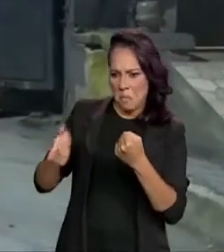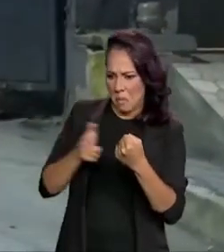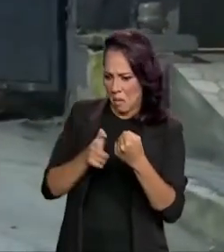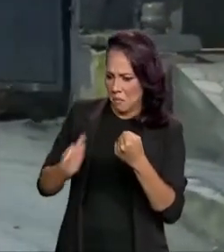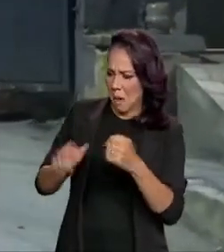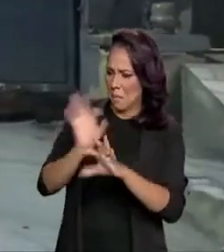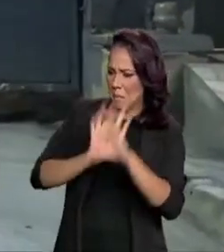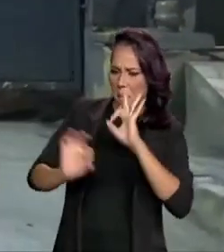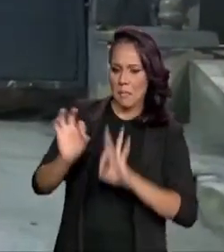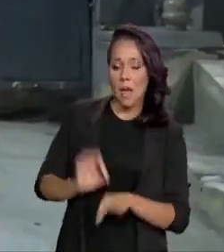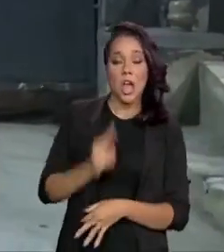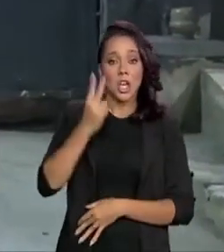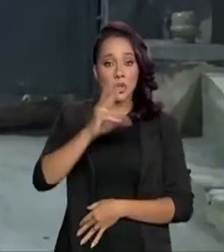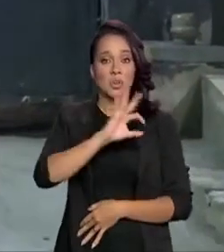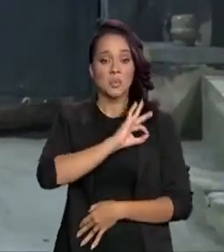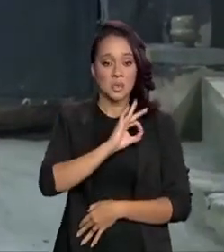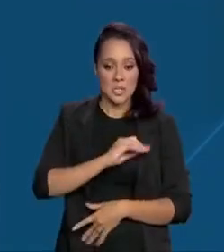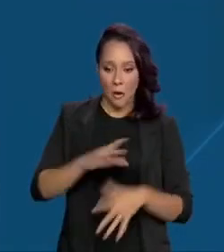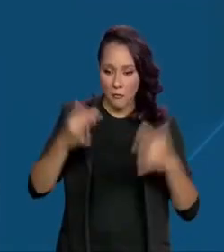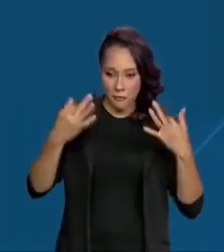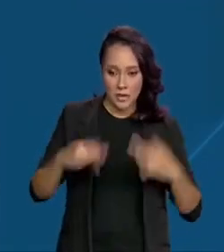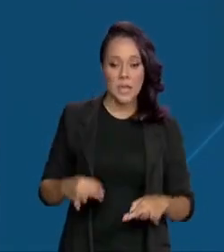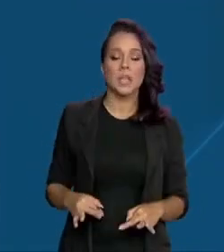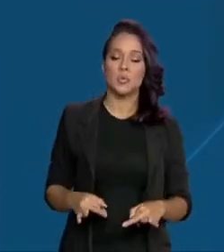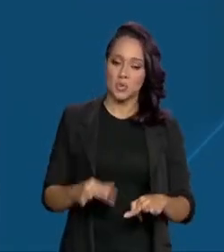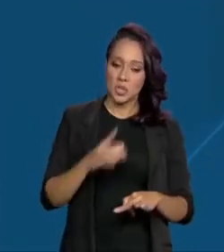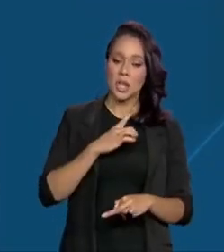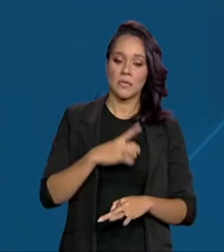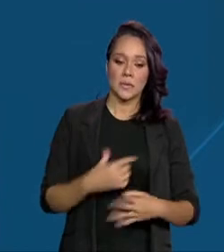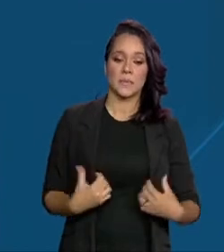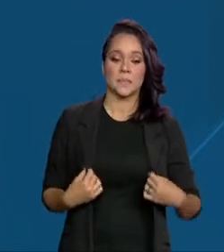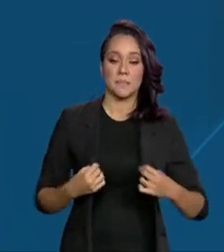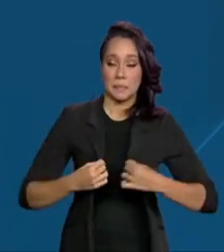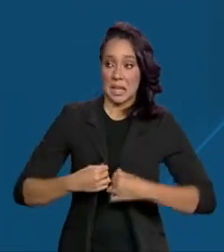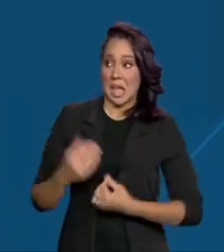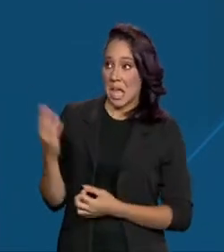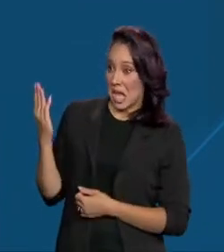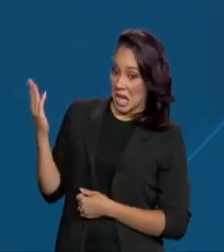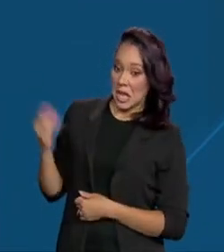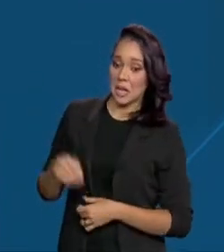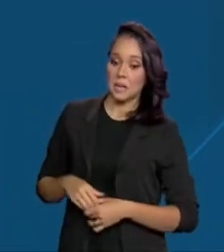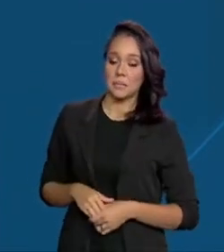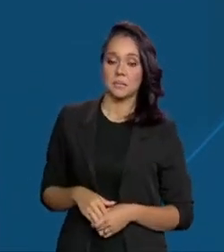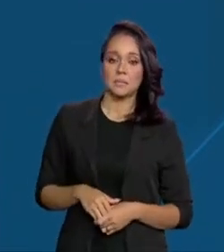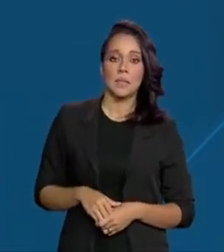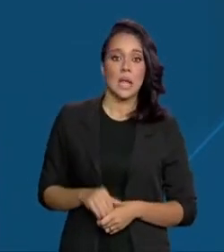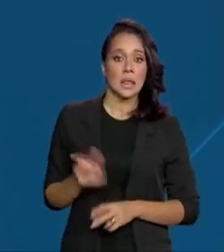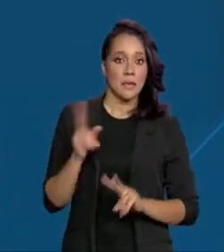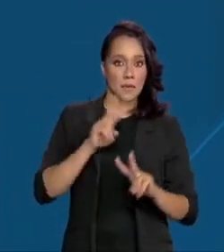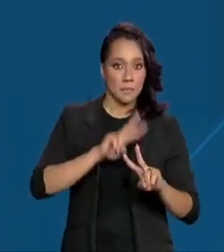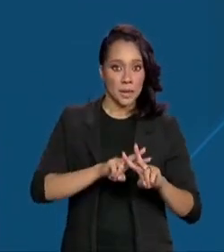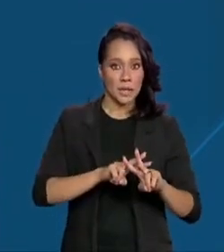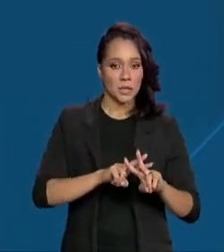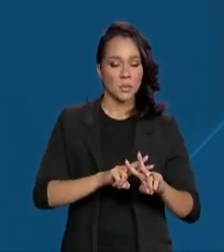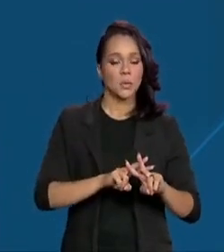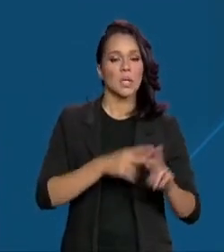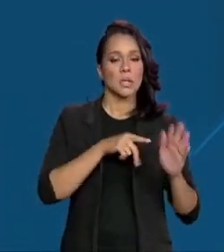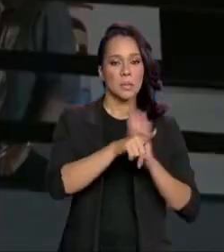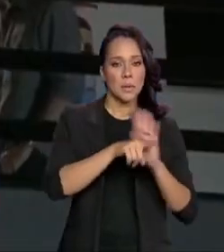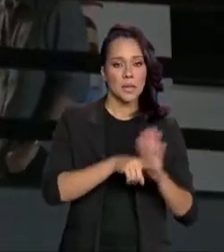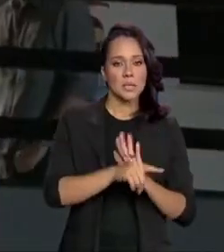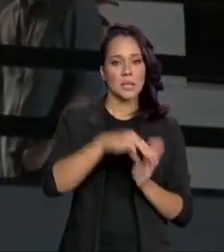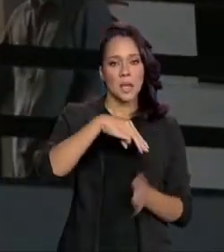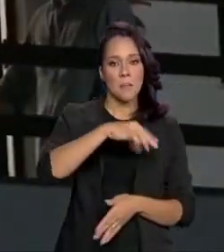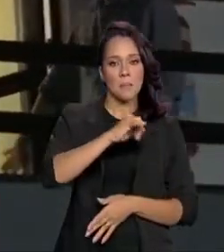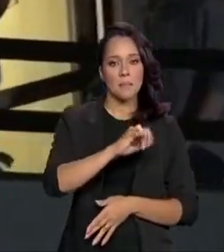dois policiais federais ficaram feridos. Jefferson estava preso no inquérito das